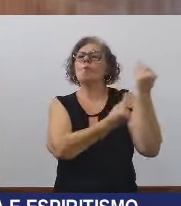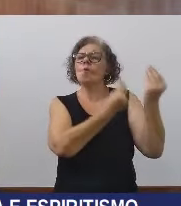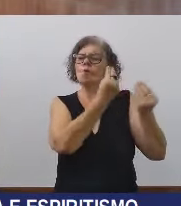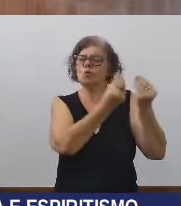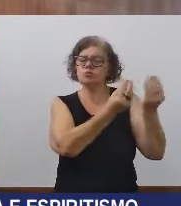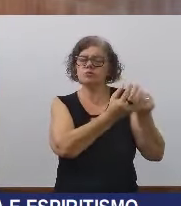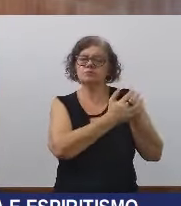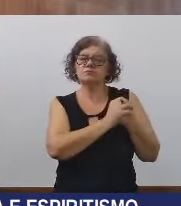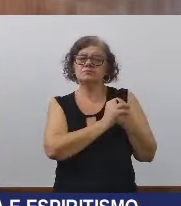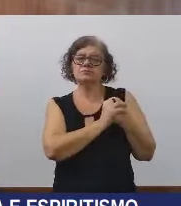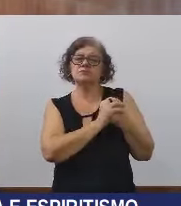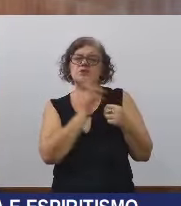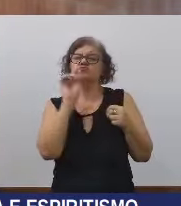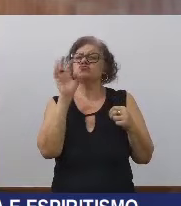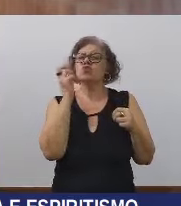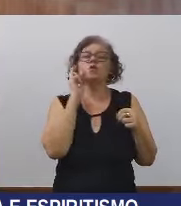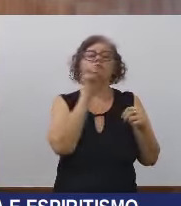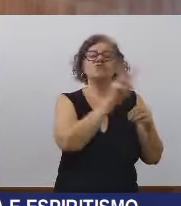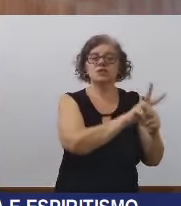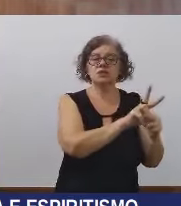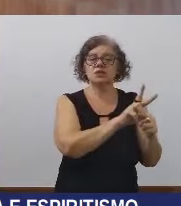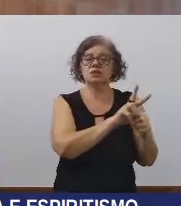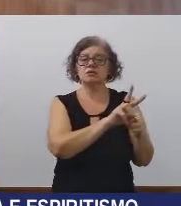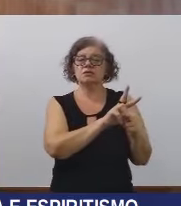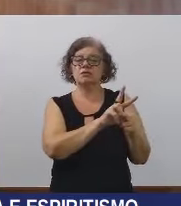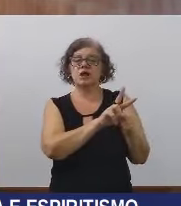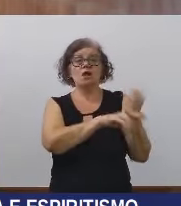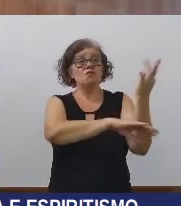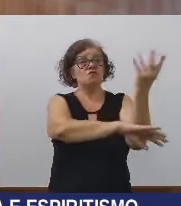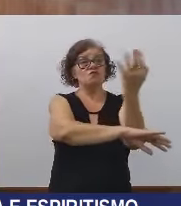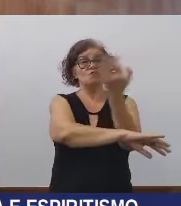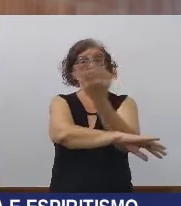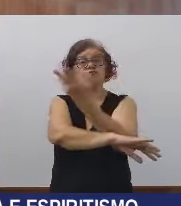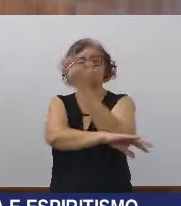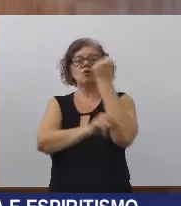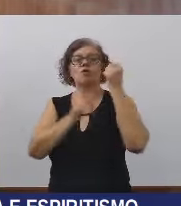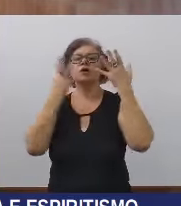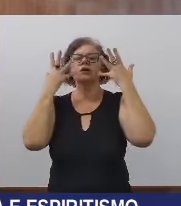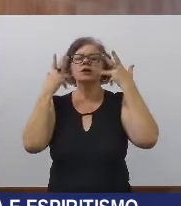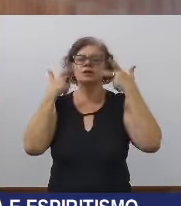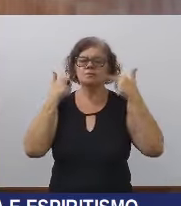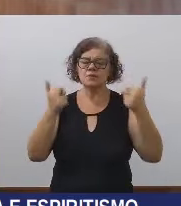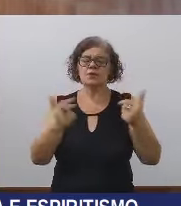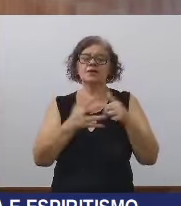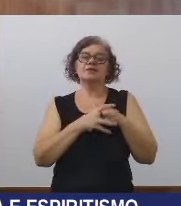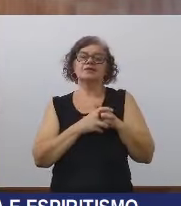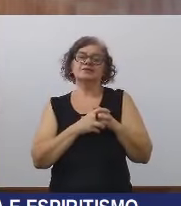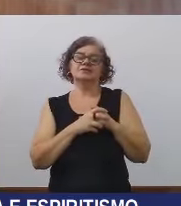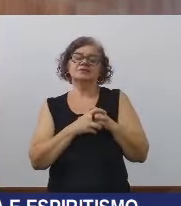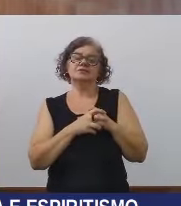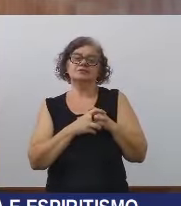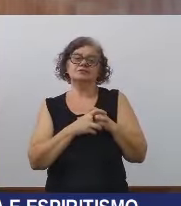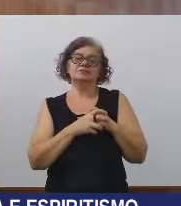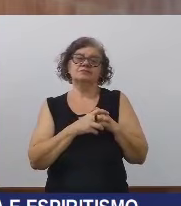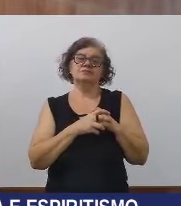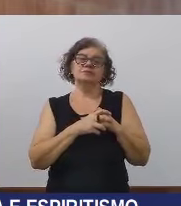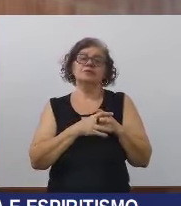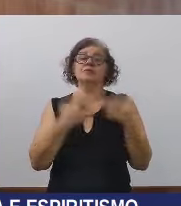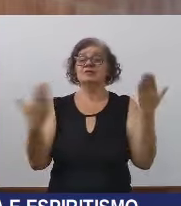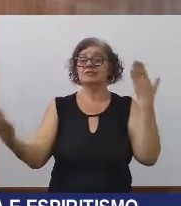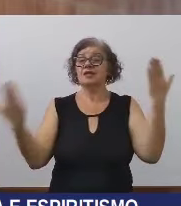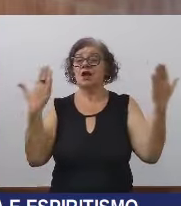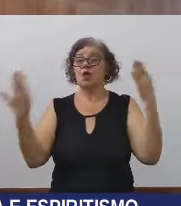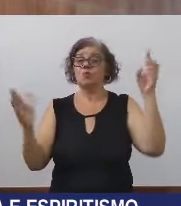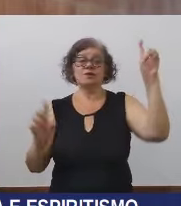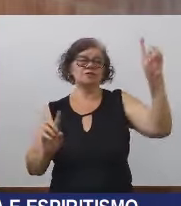como assim? Eu só vi flora, só vi animais.